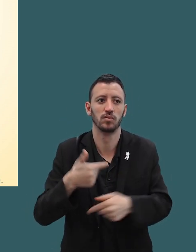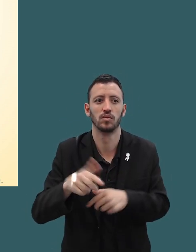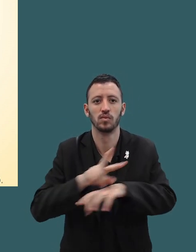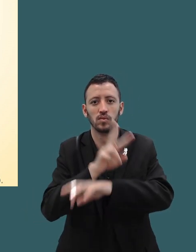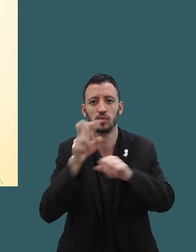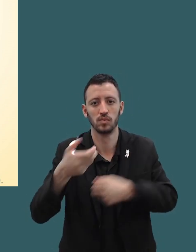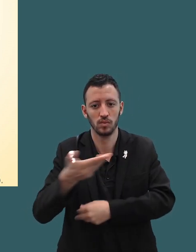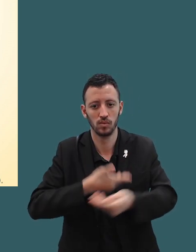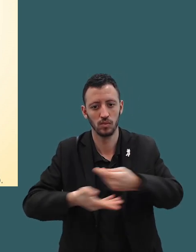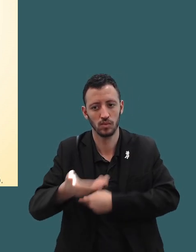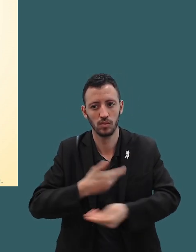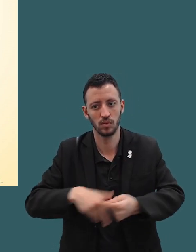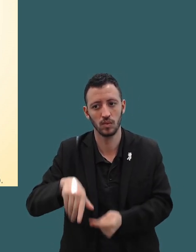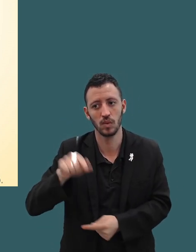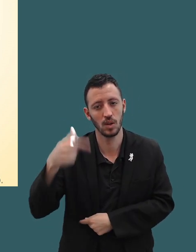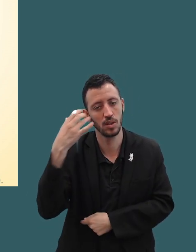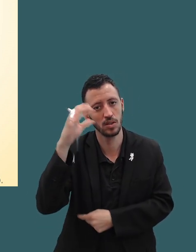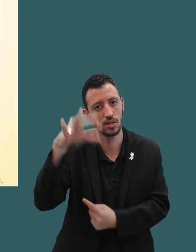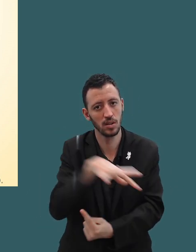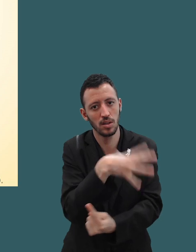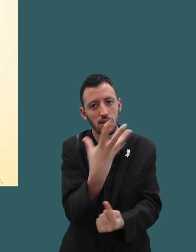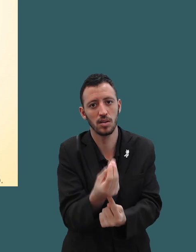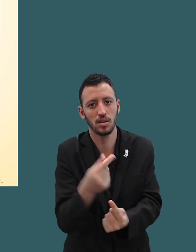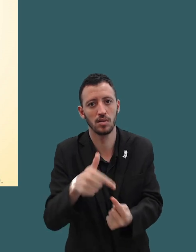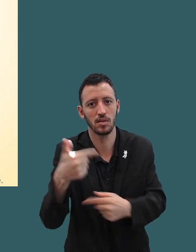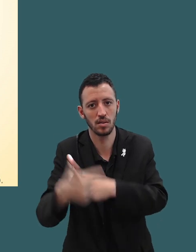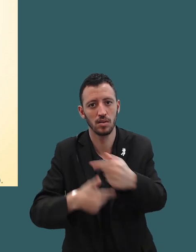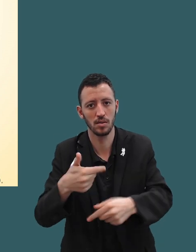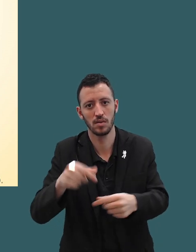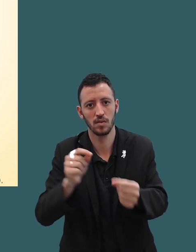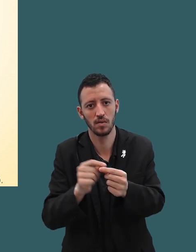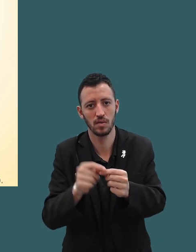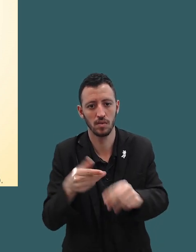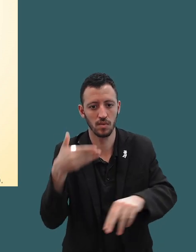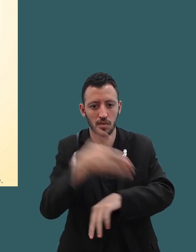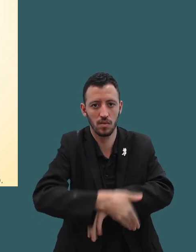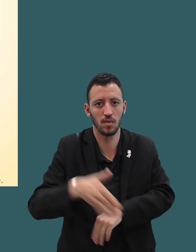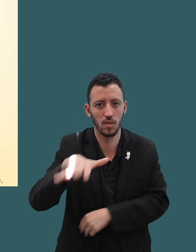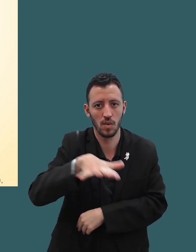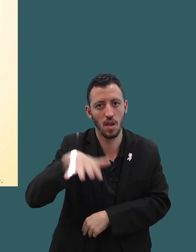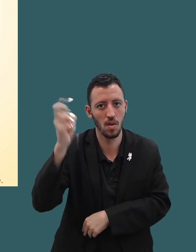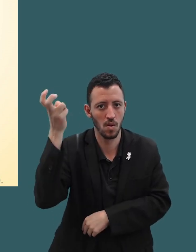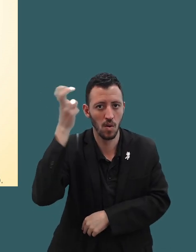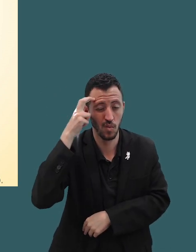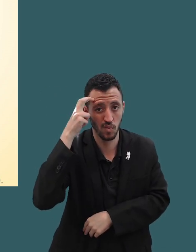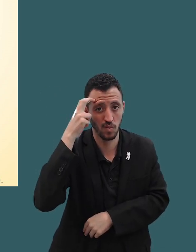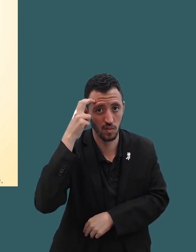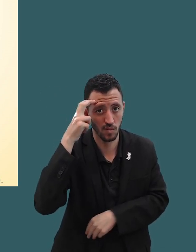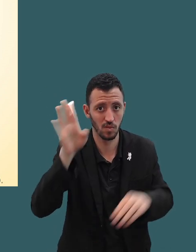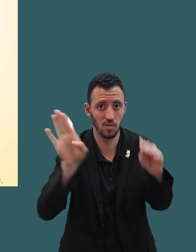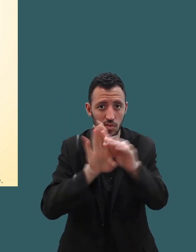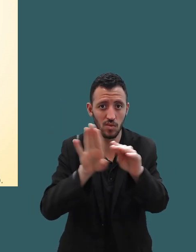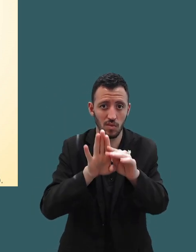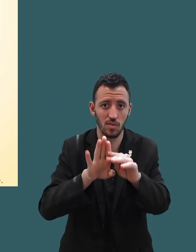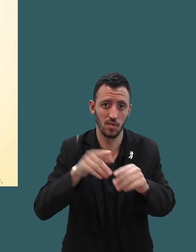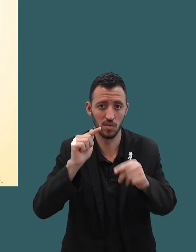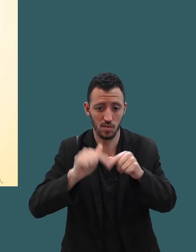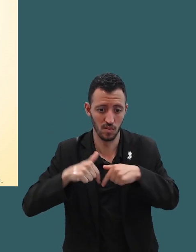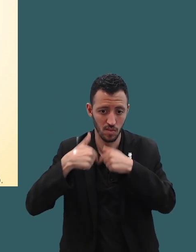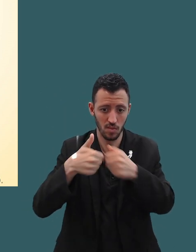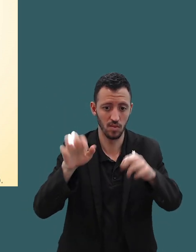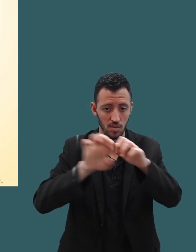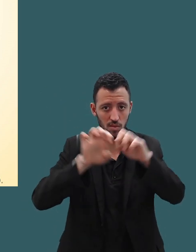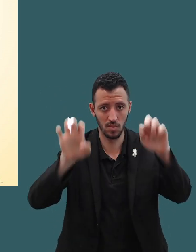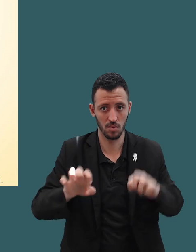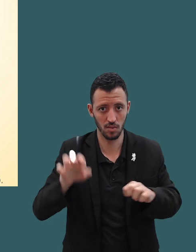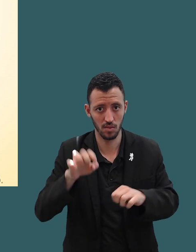da relação entre a ciência e a arte, então, essas atividades que envolvem o campo da cultura também são ações